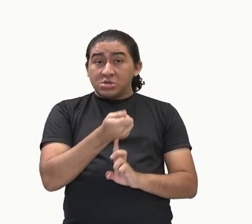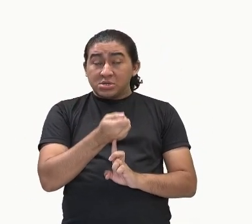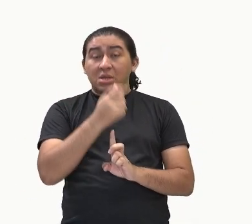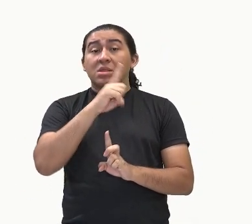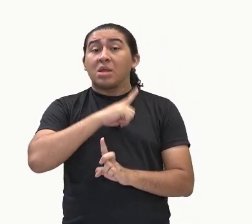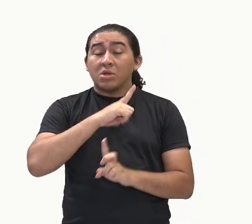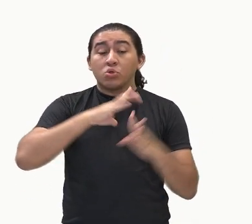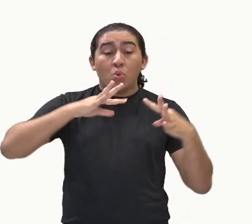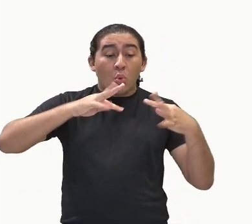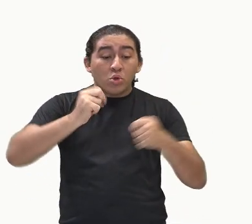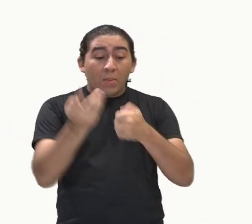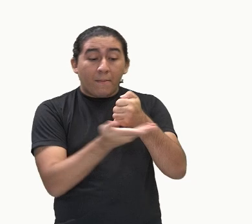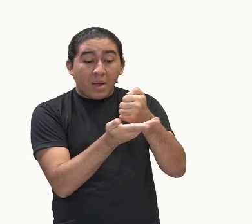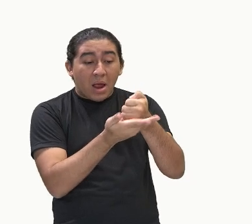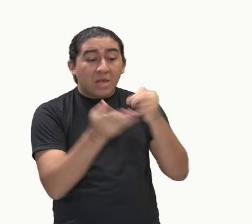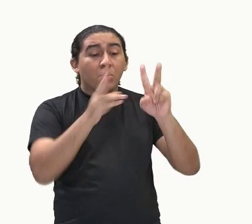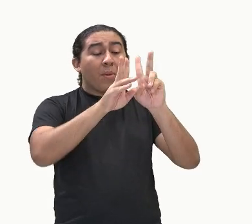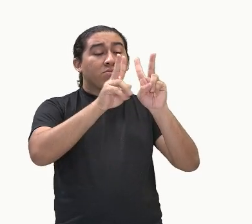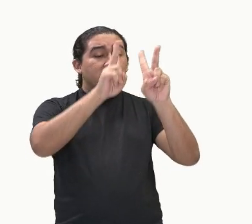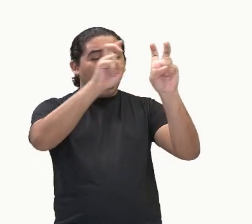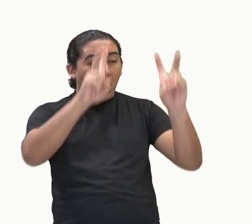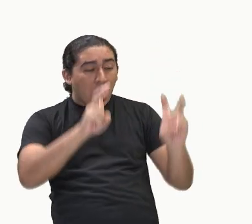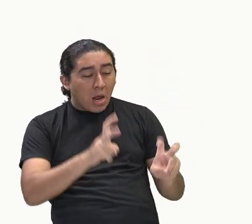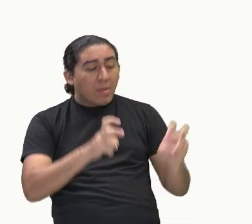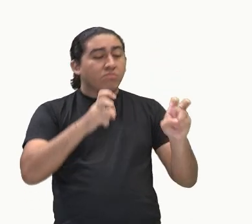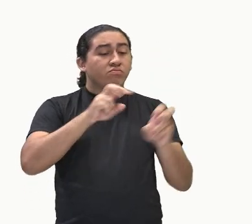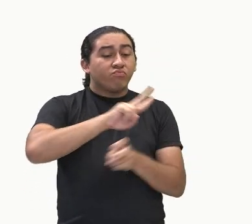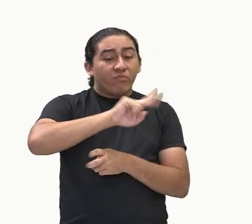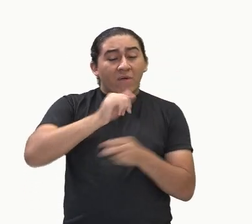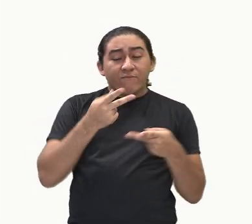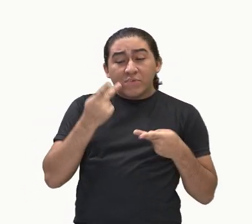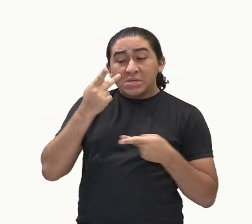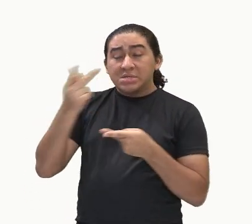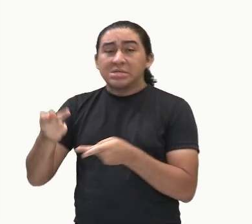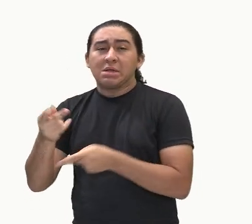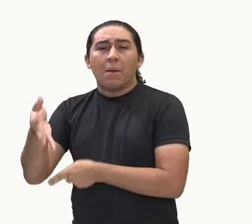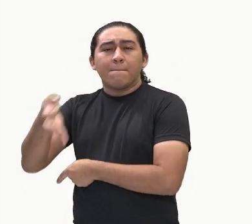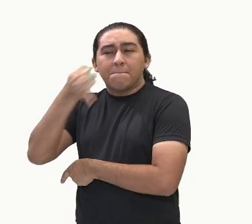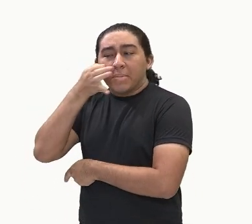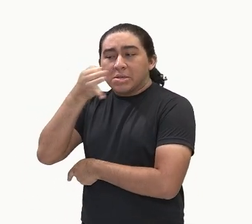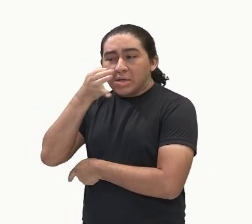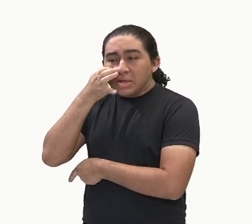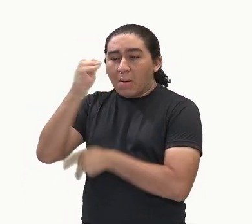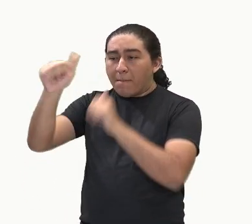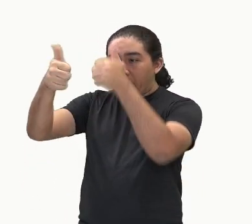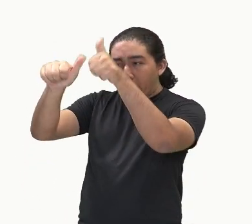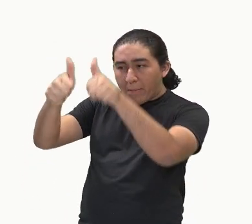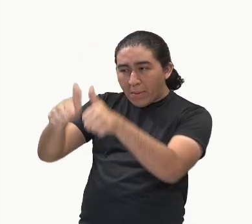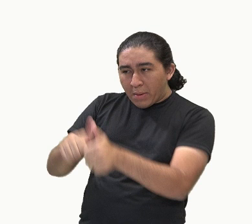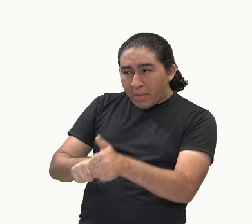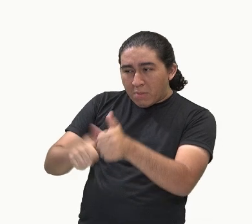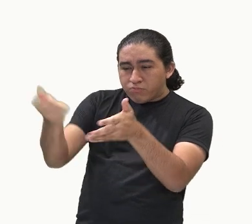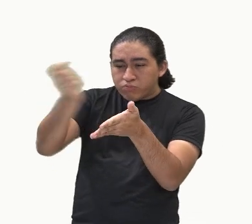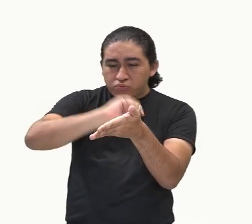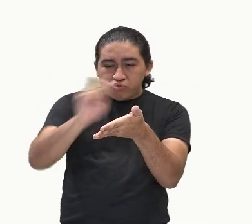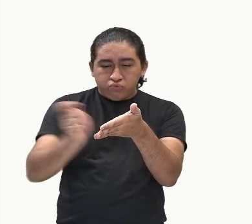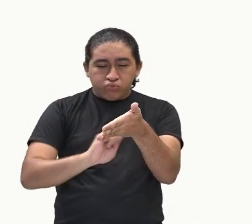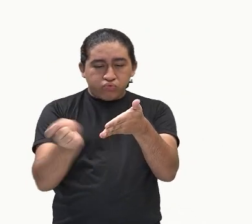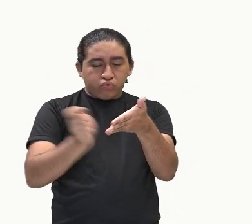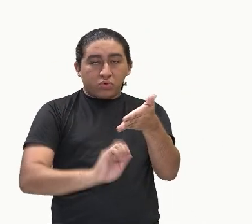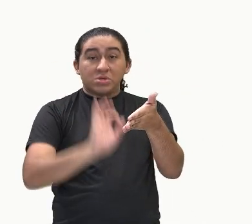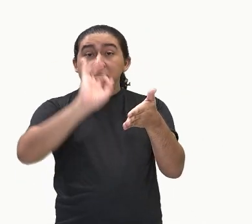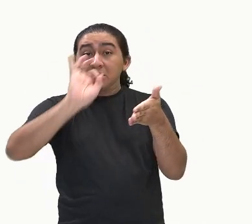teórico, vão a campo pesquisar, tem todo um preparo. E quando a gente fala desse preparo,